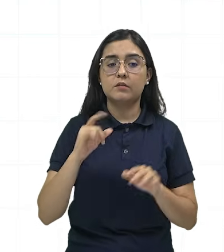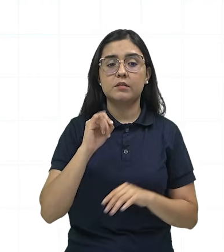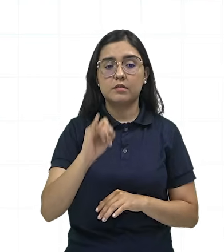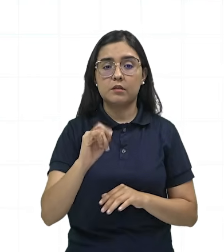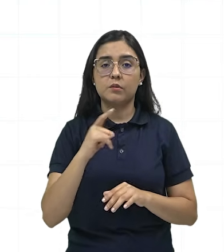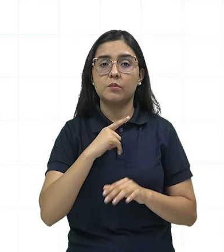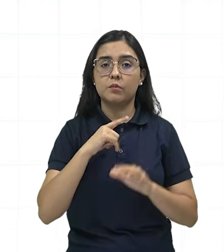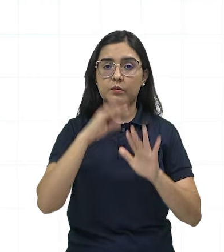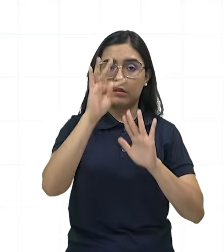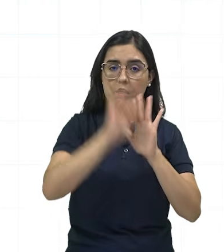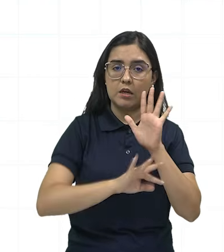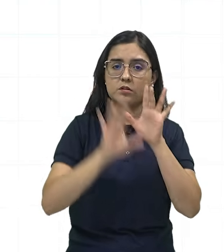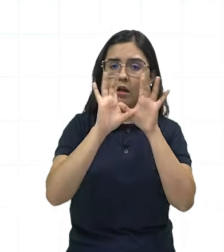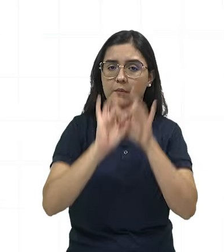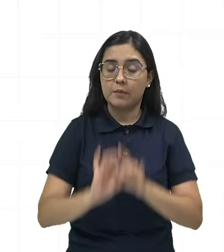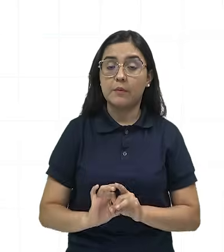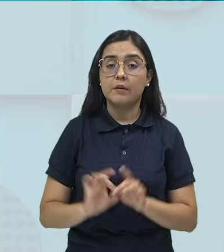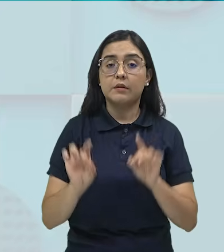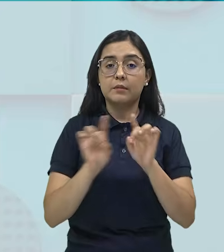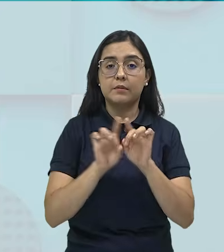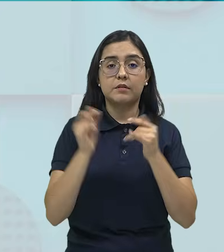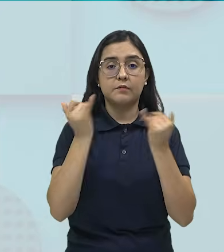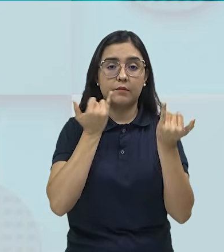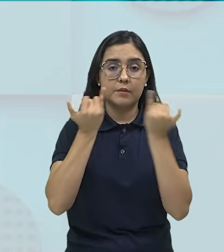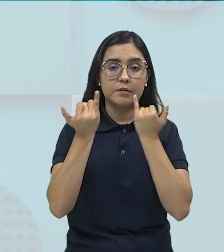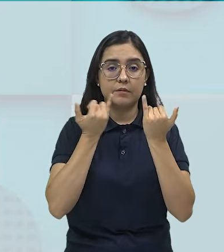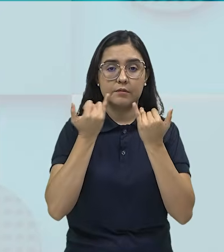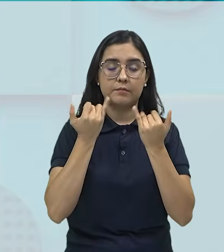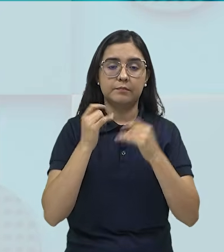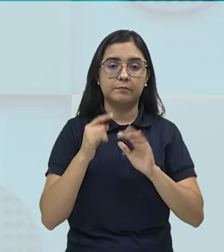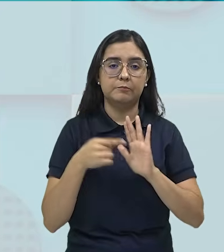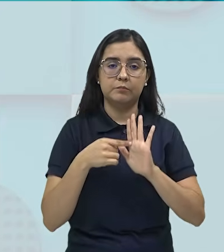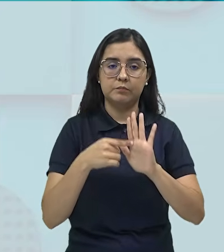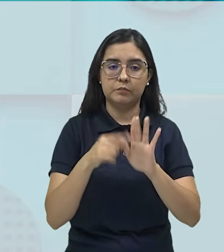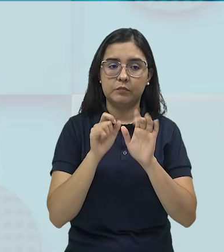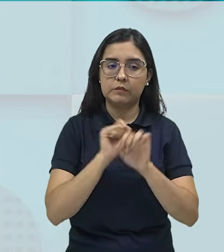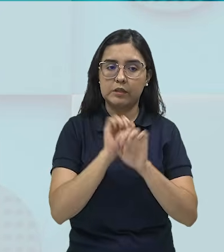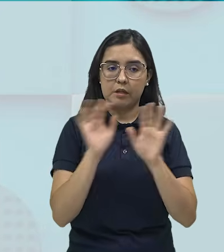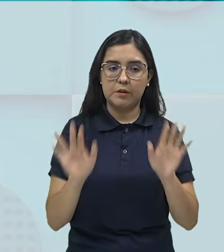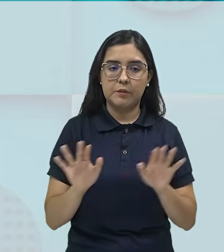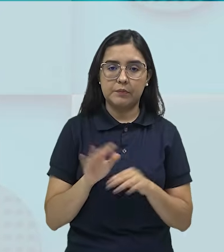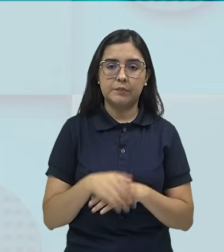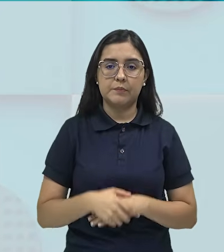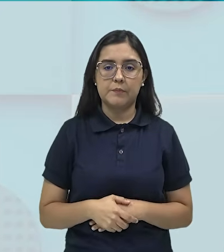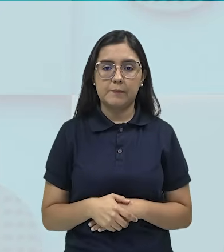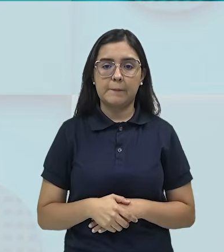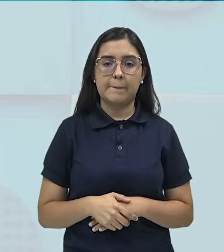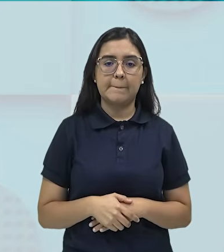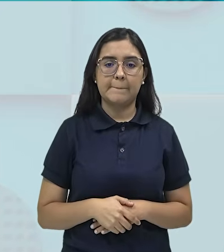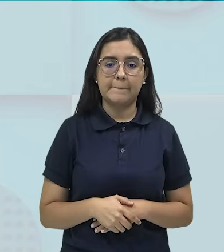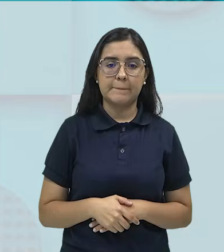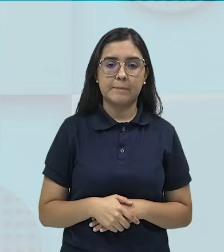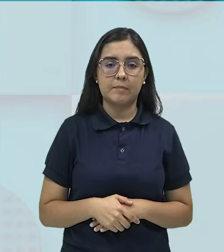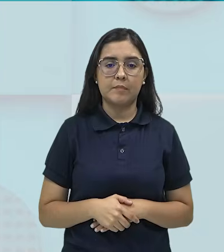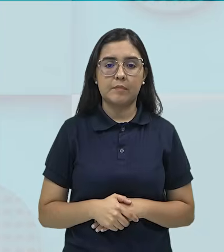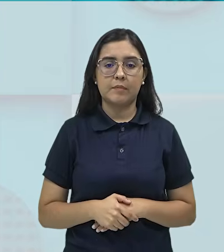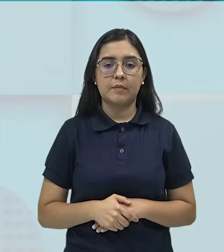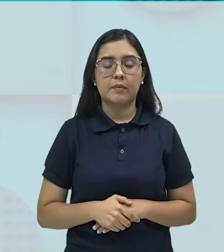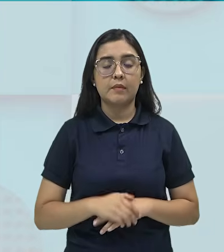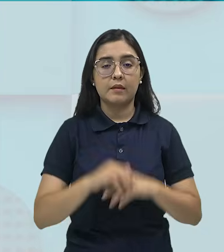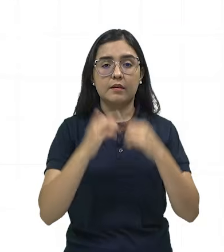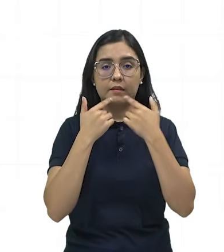coeso, se a informação está sendo dita, né, de forma clara. Então, na